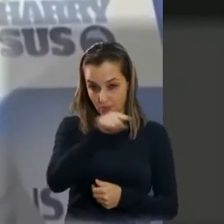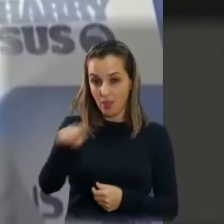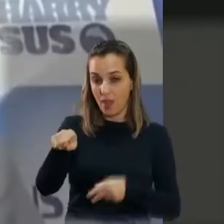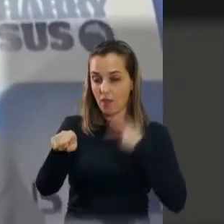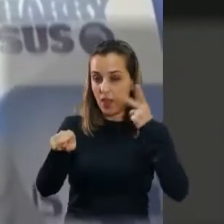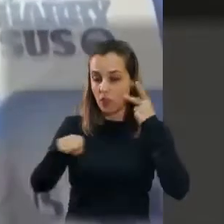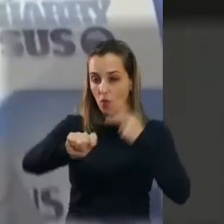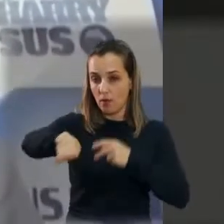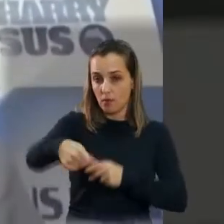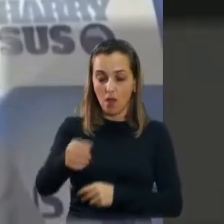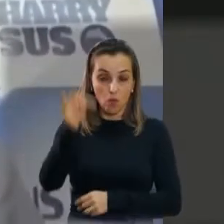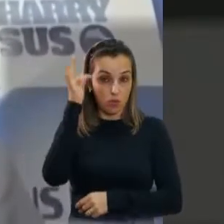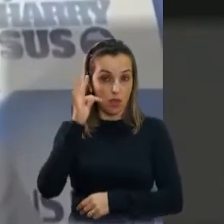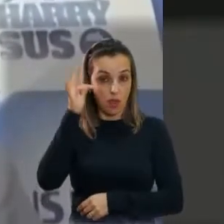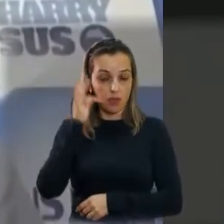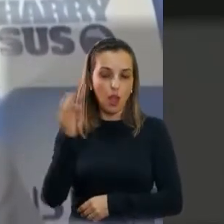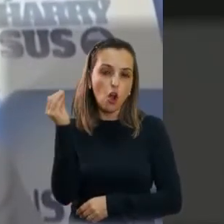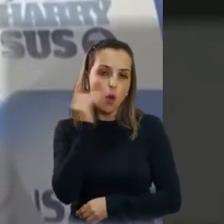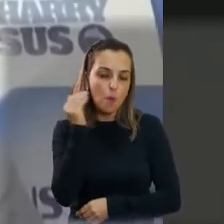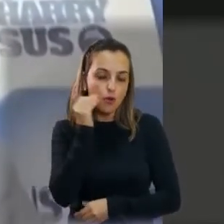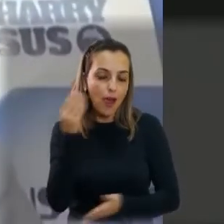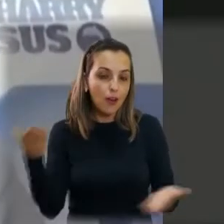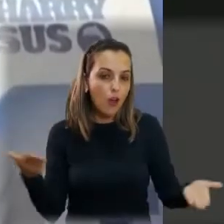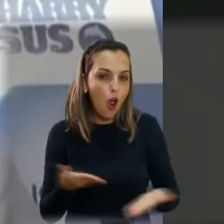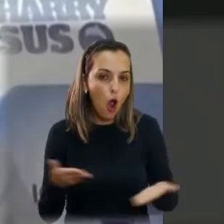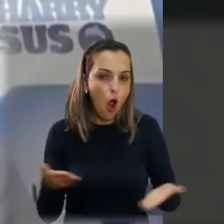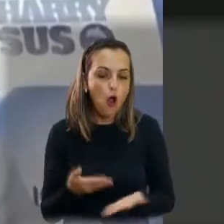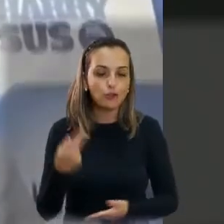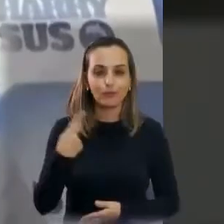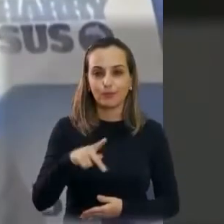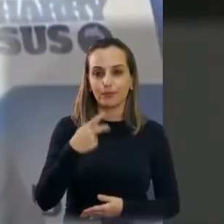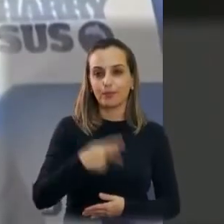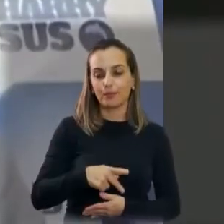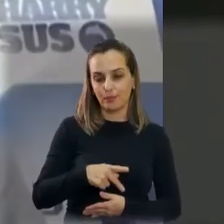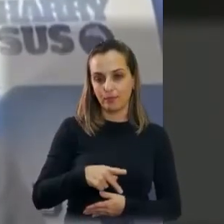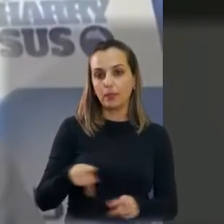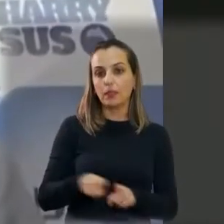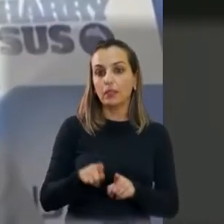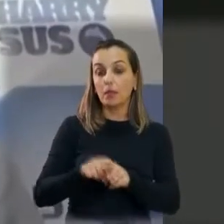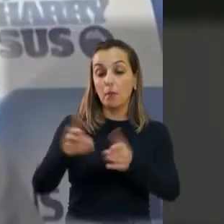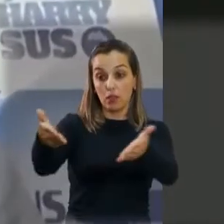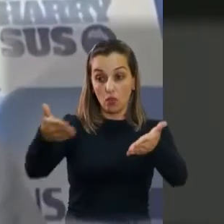a oportunidade de estar participando aqui. E já convidando